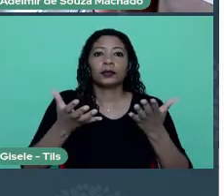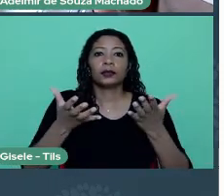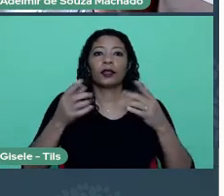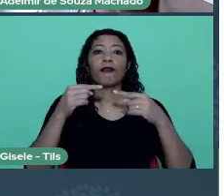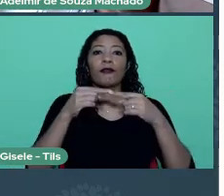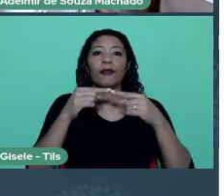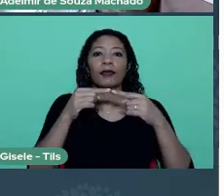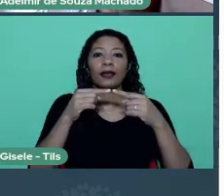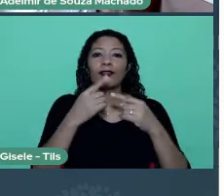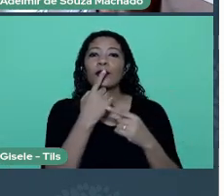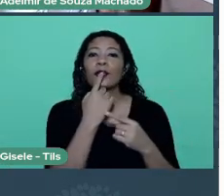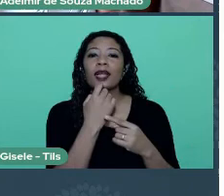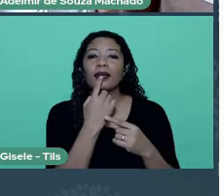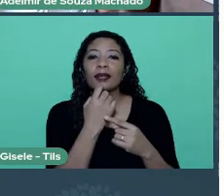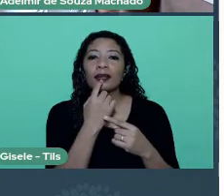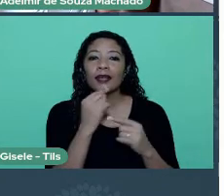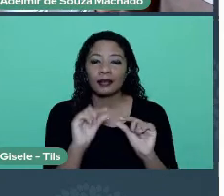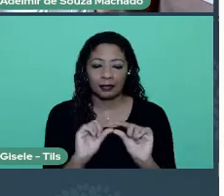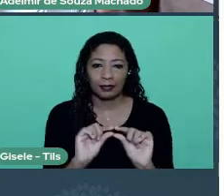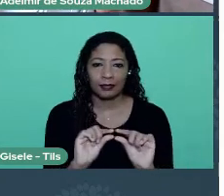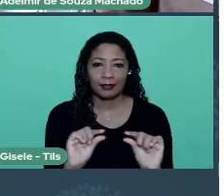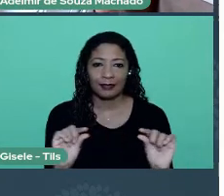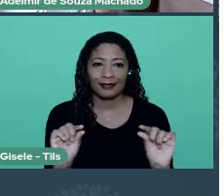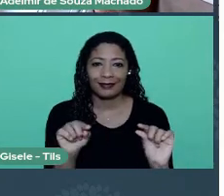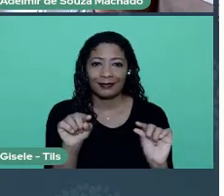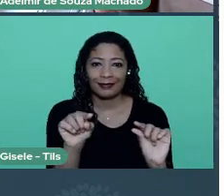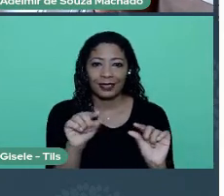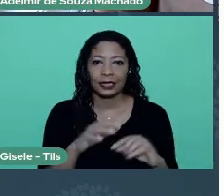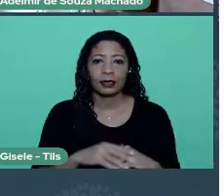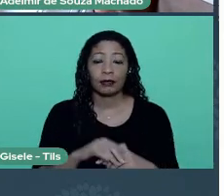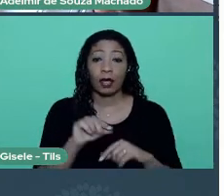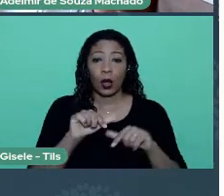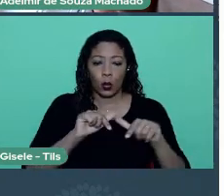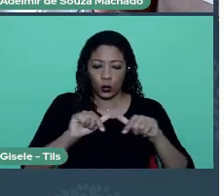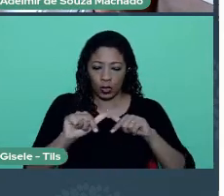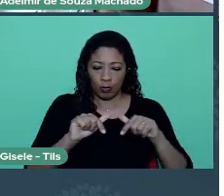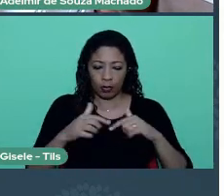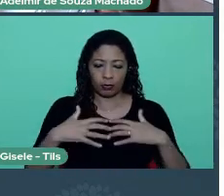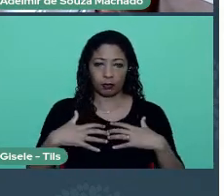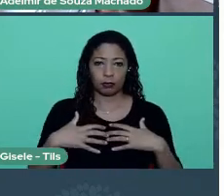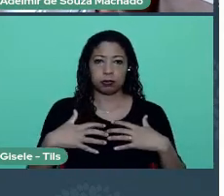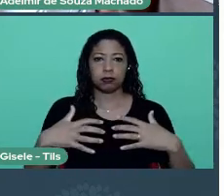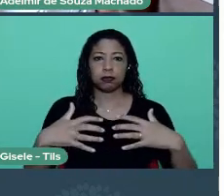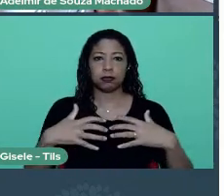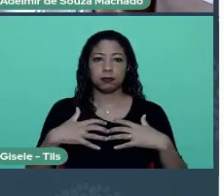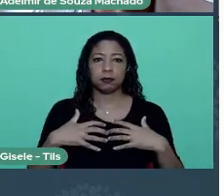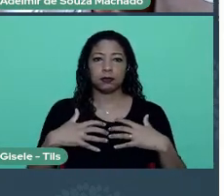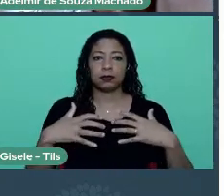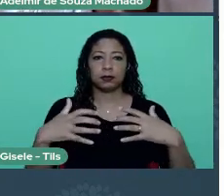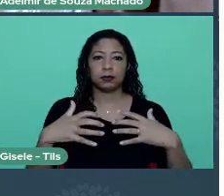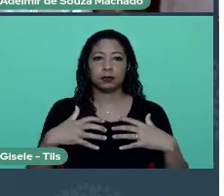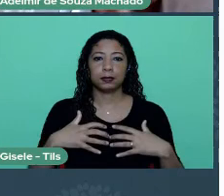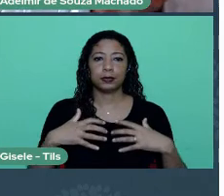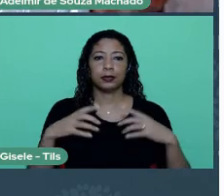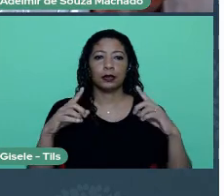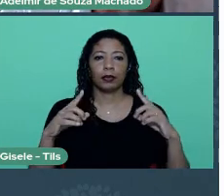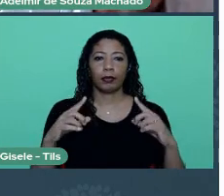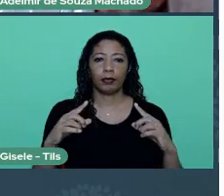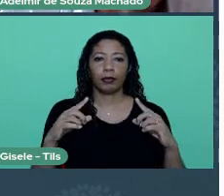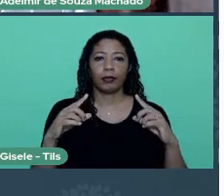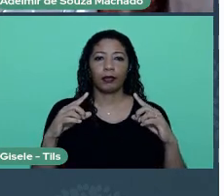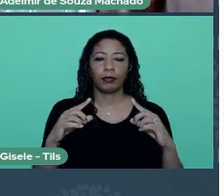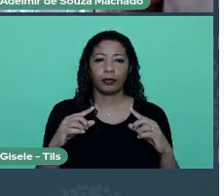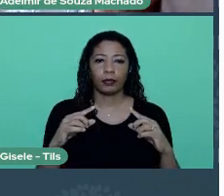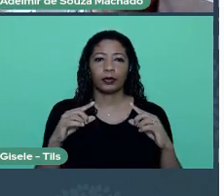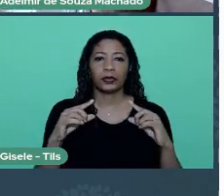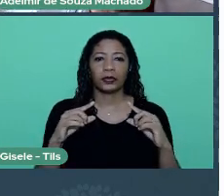setinha em vermelho, a função do pulmão desse indivíduo vai caindo, vai reduzindo ainda